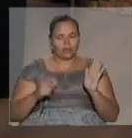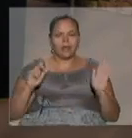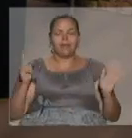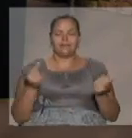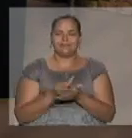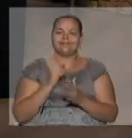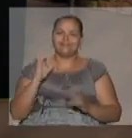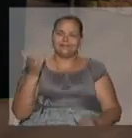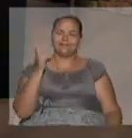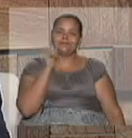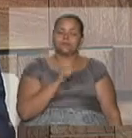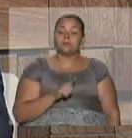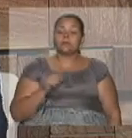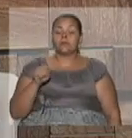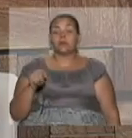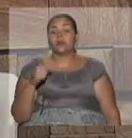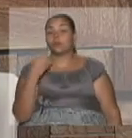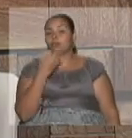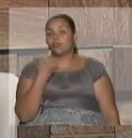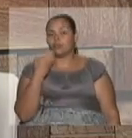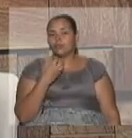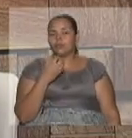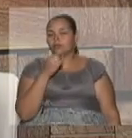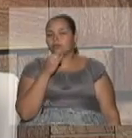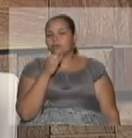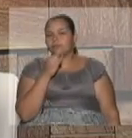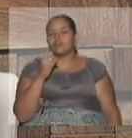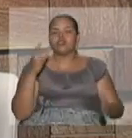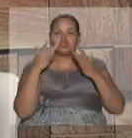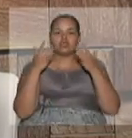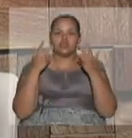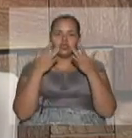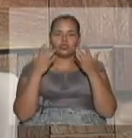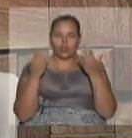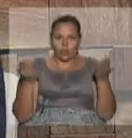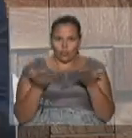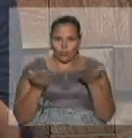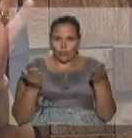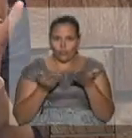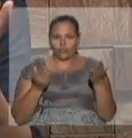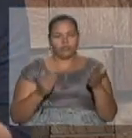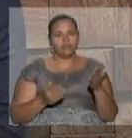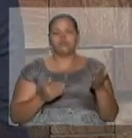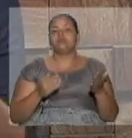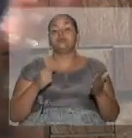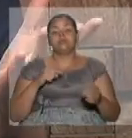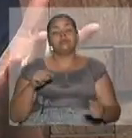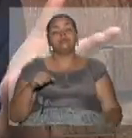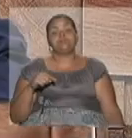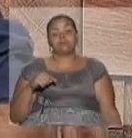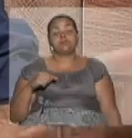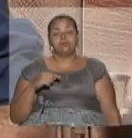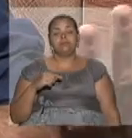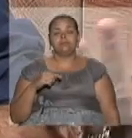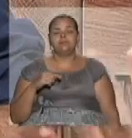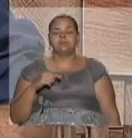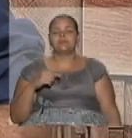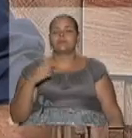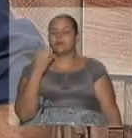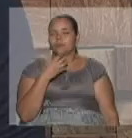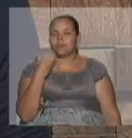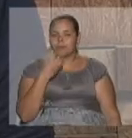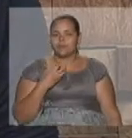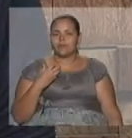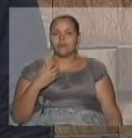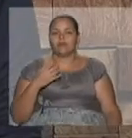acontece. Acontece. Você já fez música de encomenda, como música para teatro, por exemplo, que hoje, aliás, está em altíssima, né? Os musicais estão